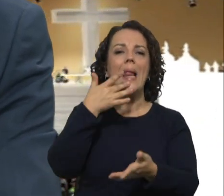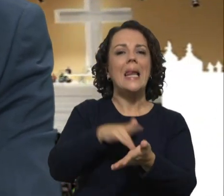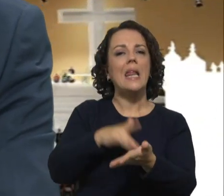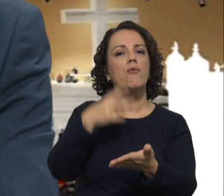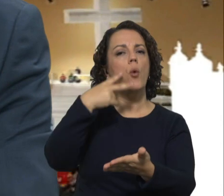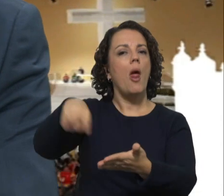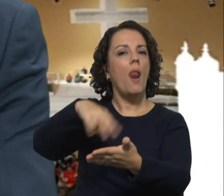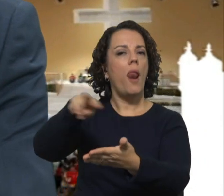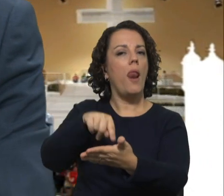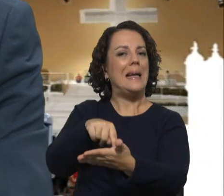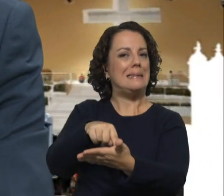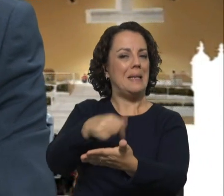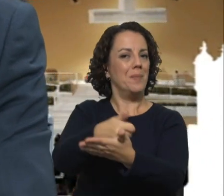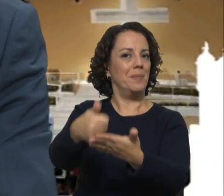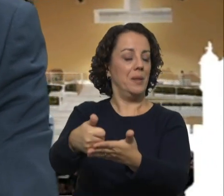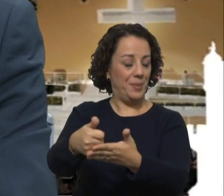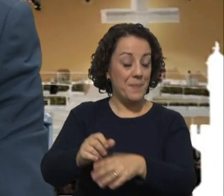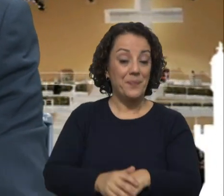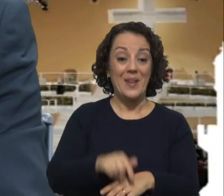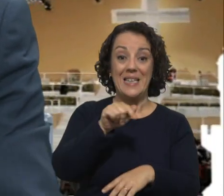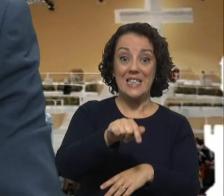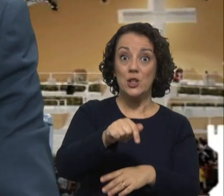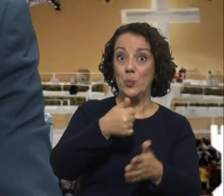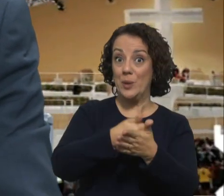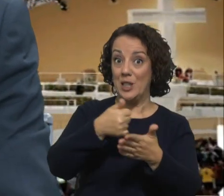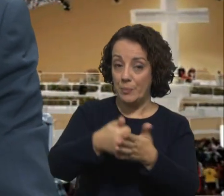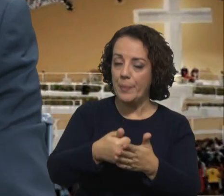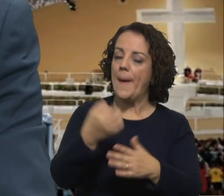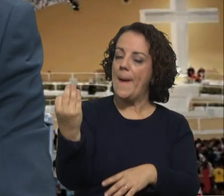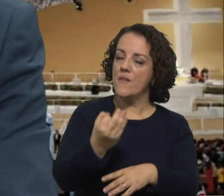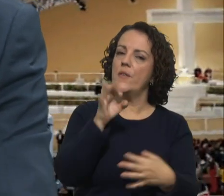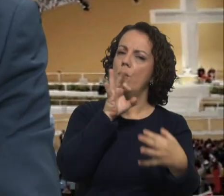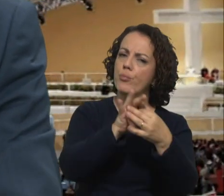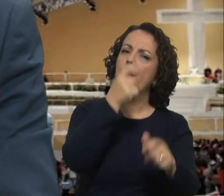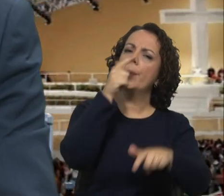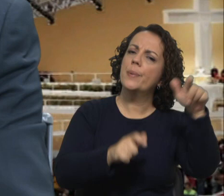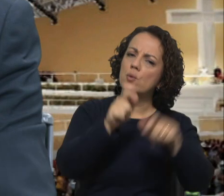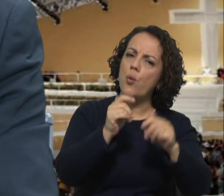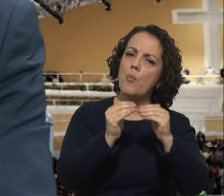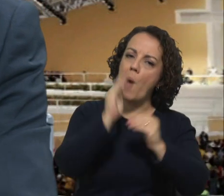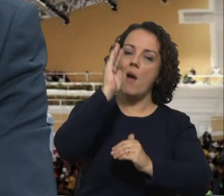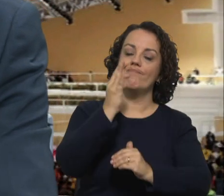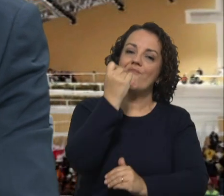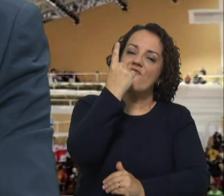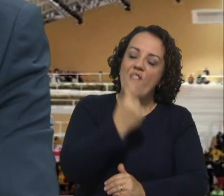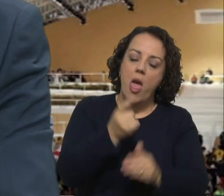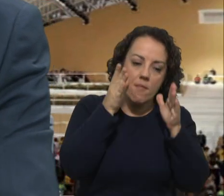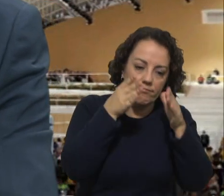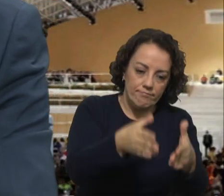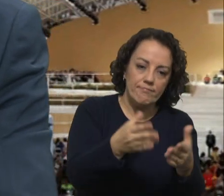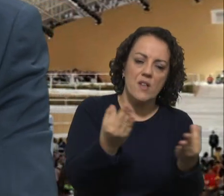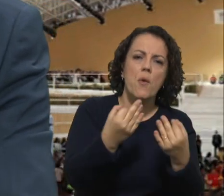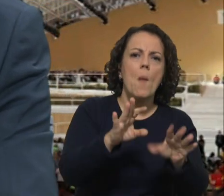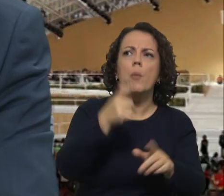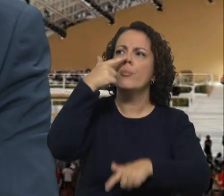que a iliteracia bíblica diz respeito aos crentes, mas diz respeito a todos em geral no nosso mundo contemporâneo. Isto é,